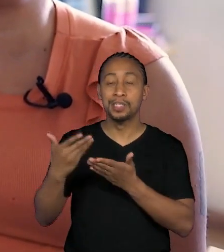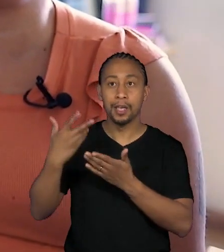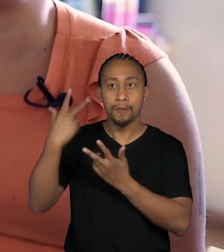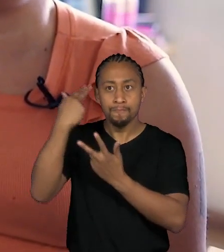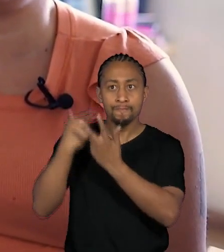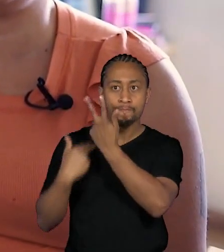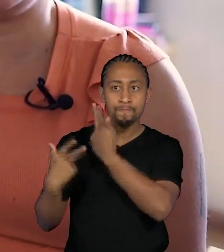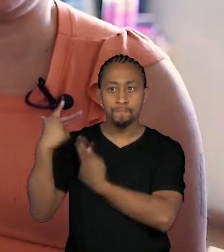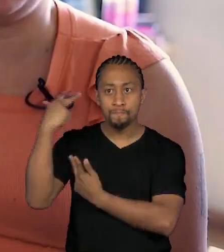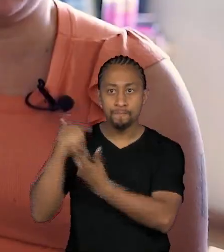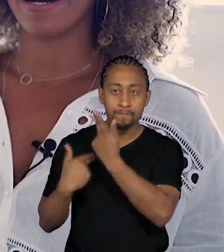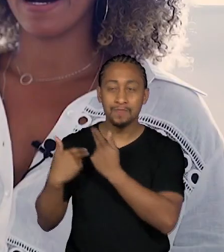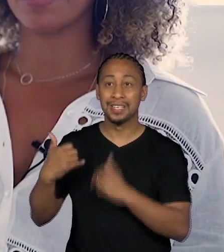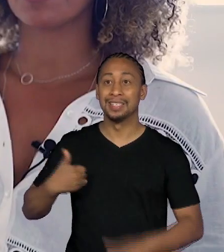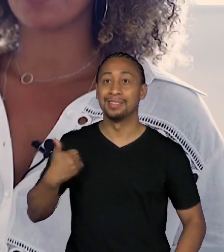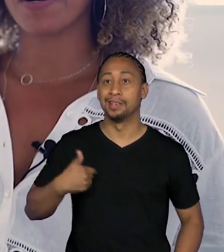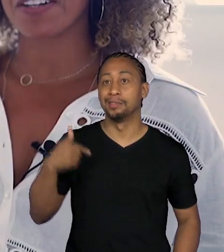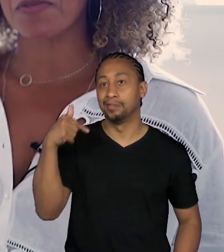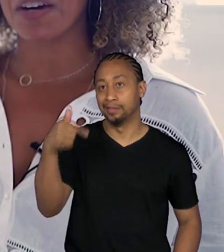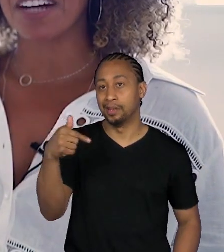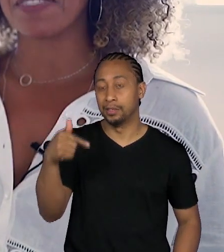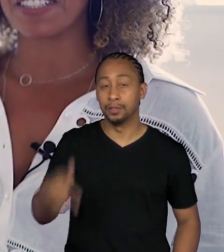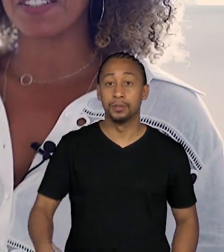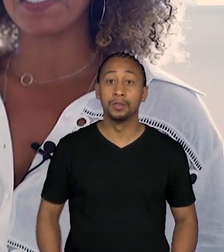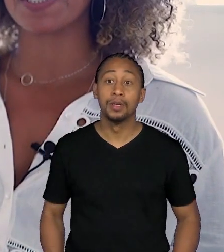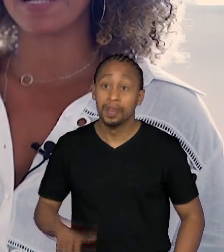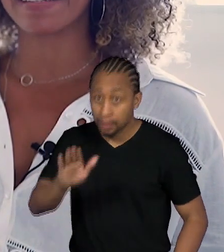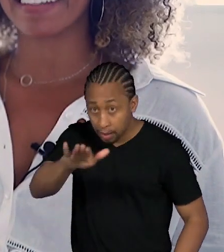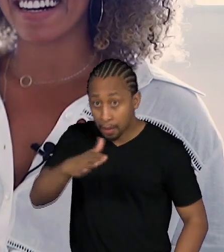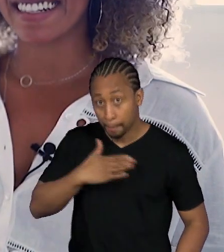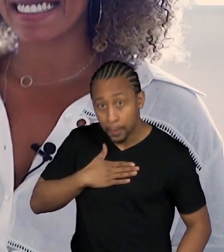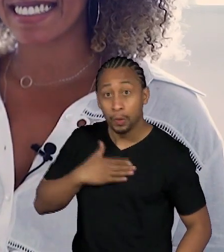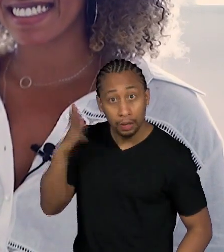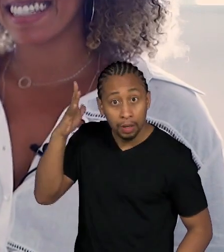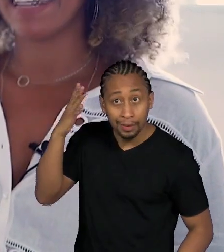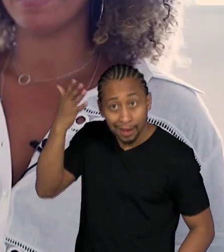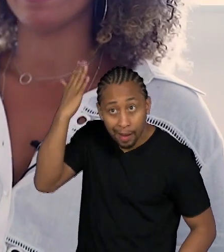tinha 7 anos de idade. A história com o meu cabelo começou lá